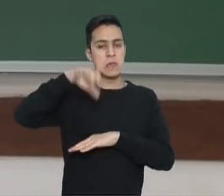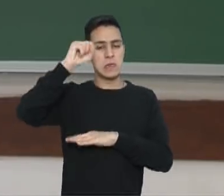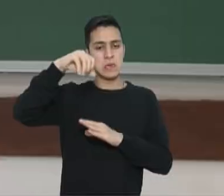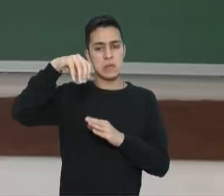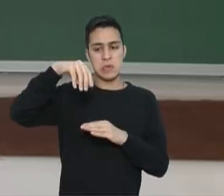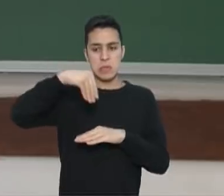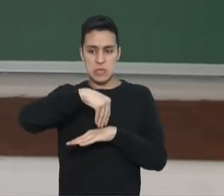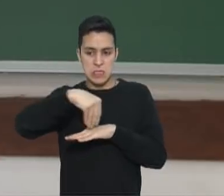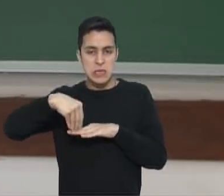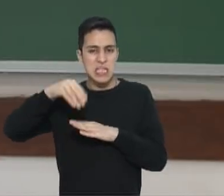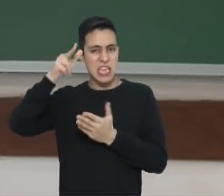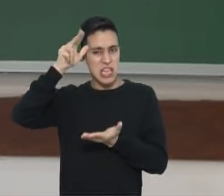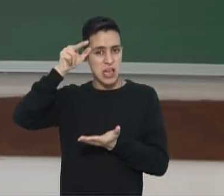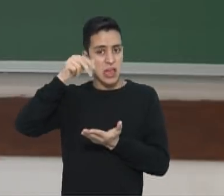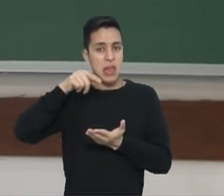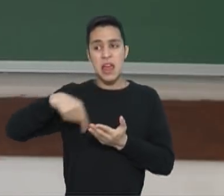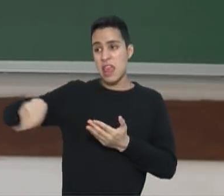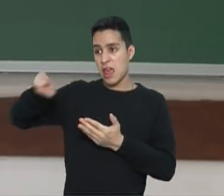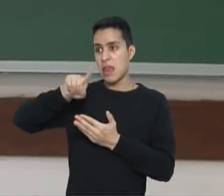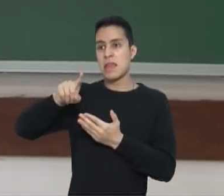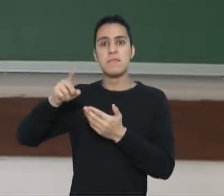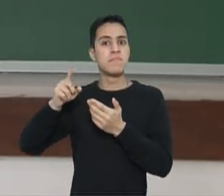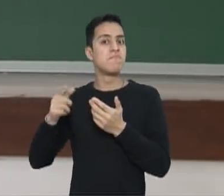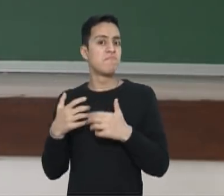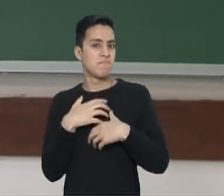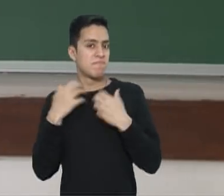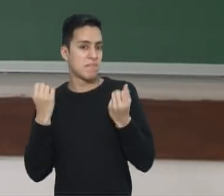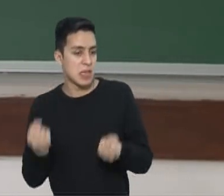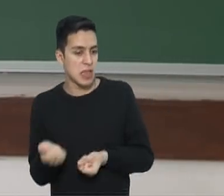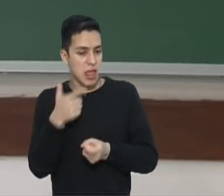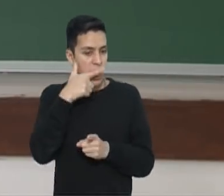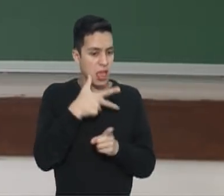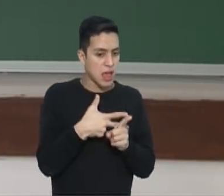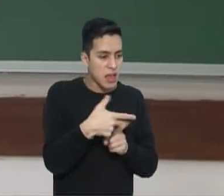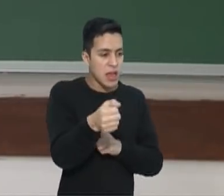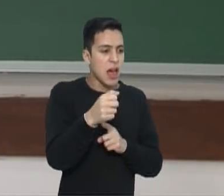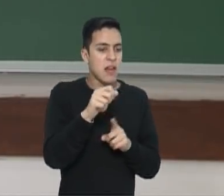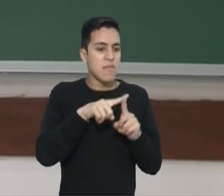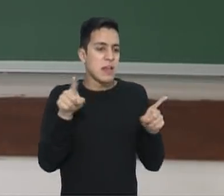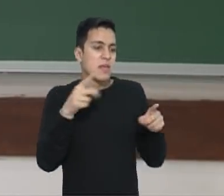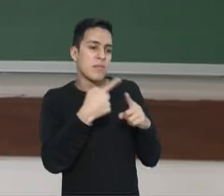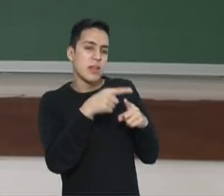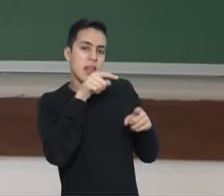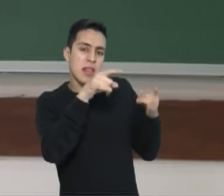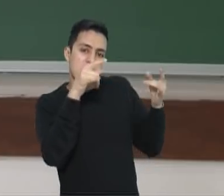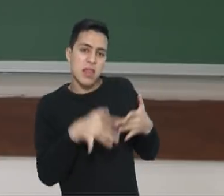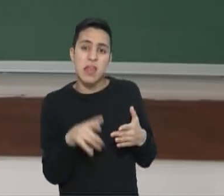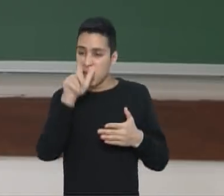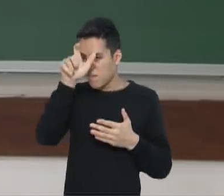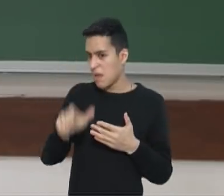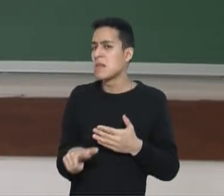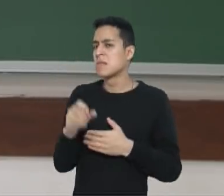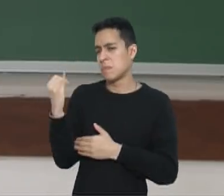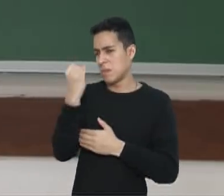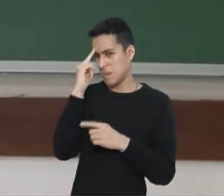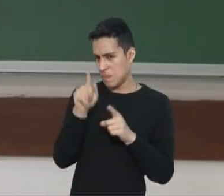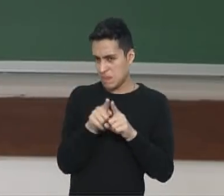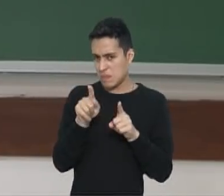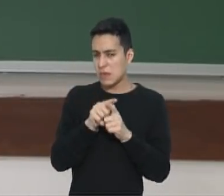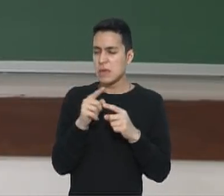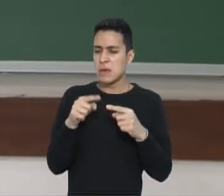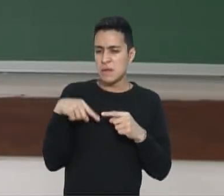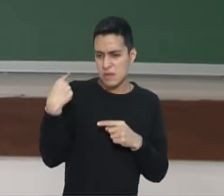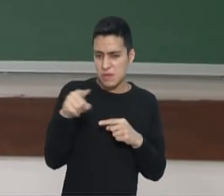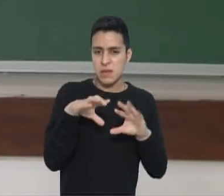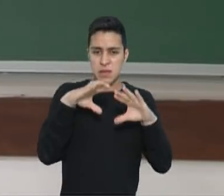Isso pesou nas costas dos soviéticos, né? Ganharam por WO. Mas Karpov vai ser bastante importante. Nos 2